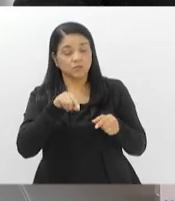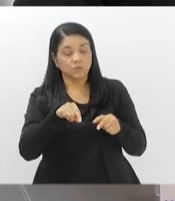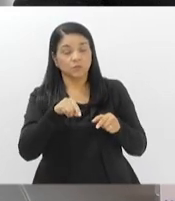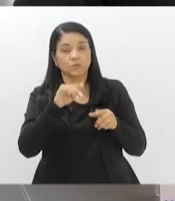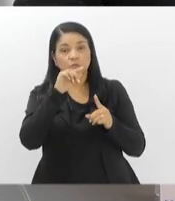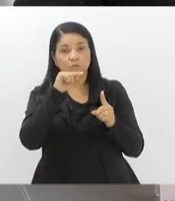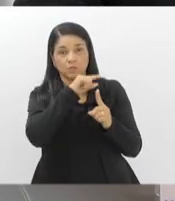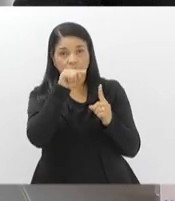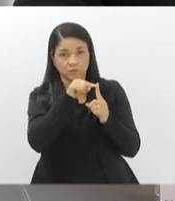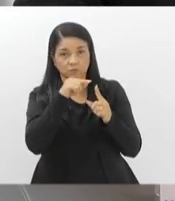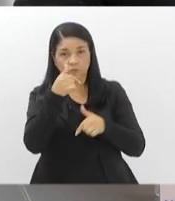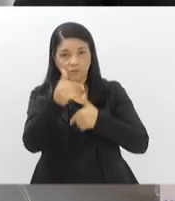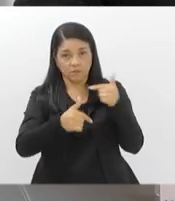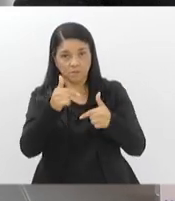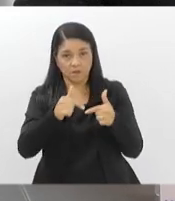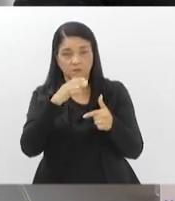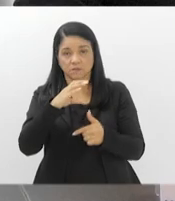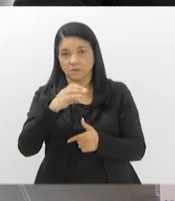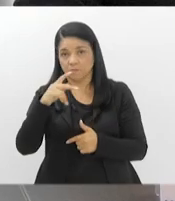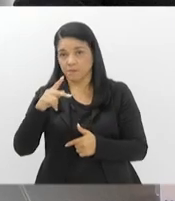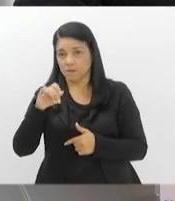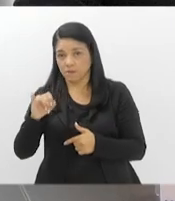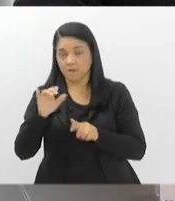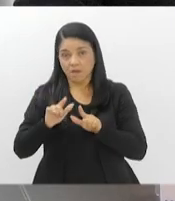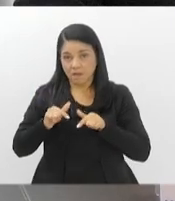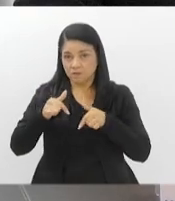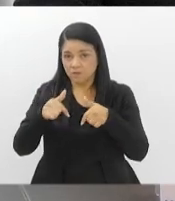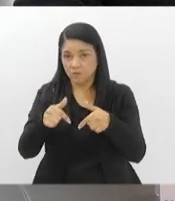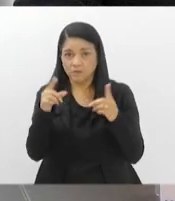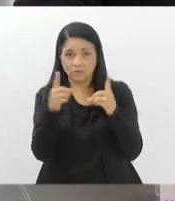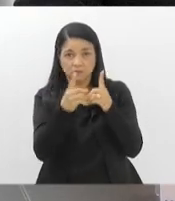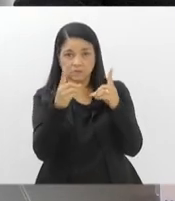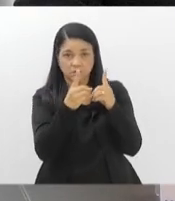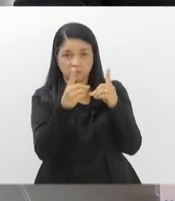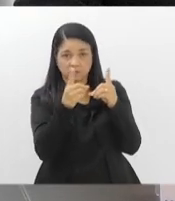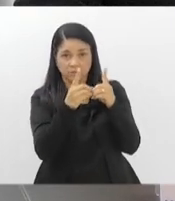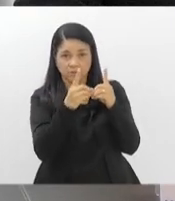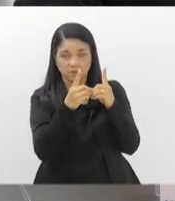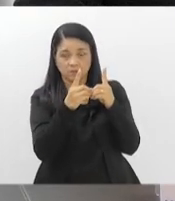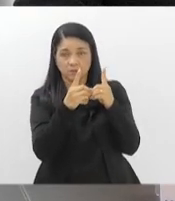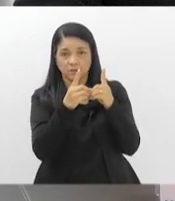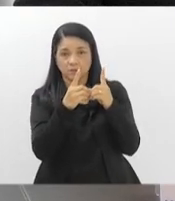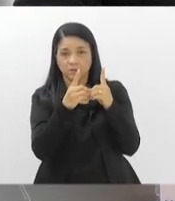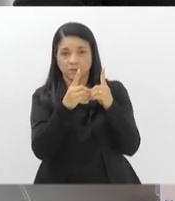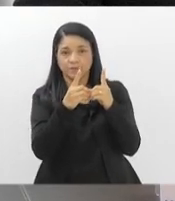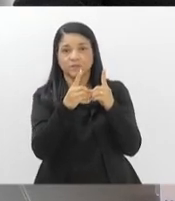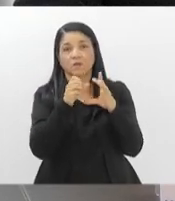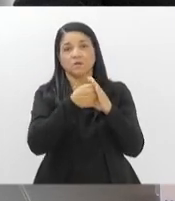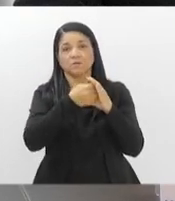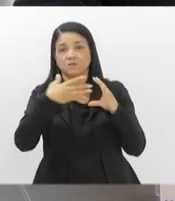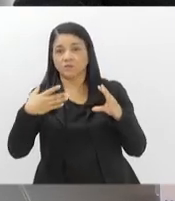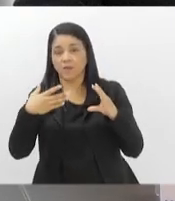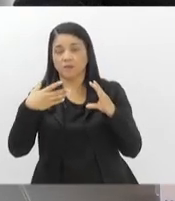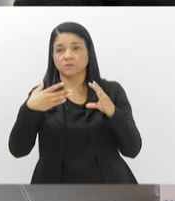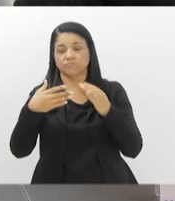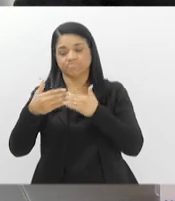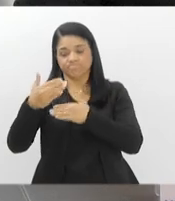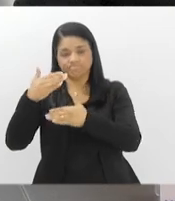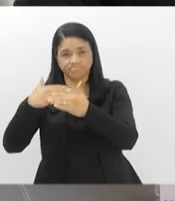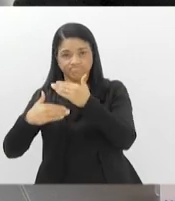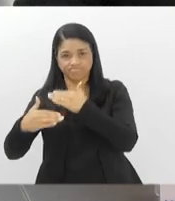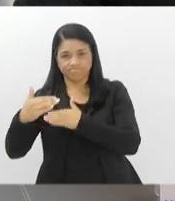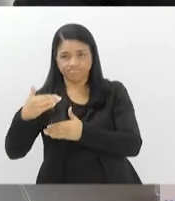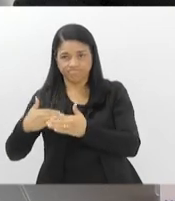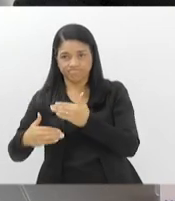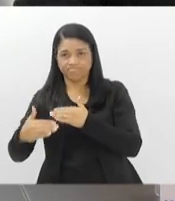dessa CPI compreendam as seguintes ações em atendimento ao ao ao aspecto retrospectivo que é um o que nós